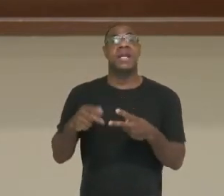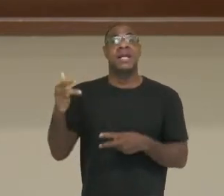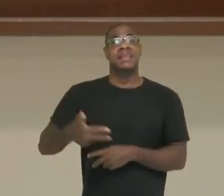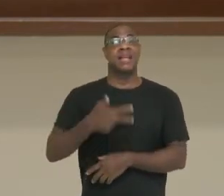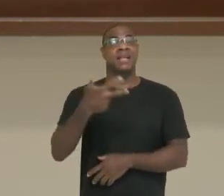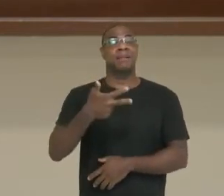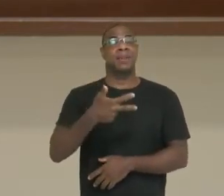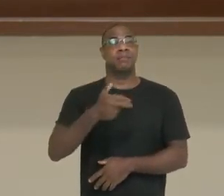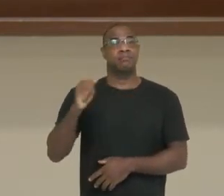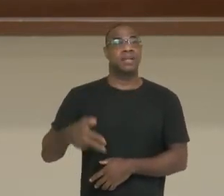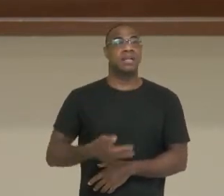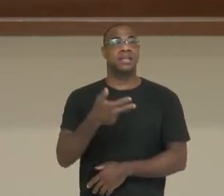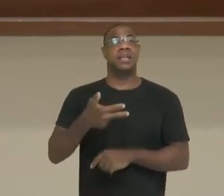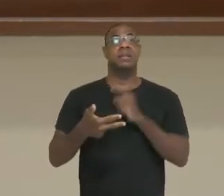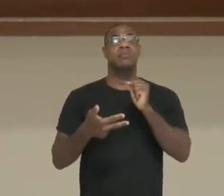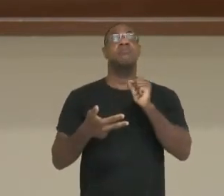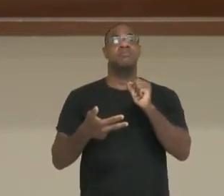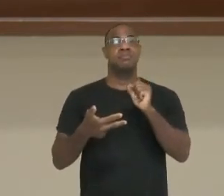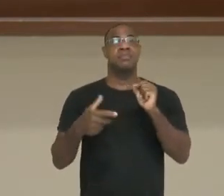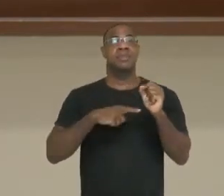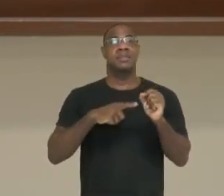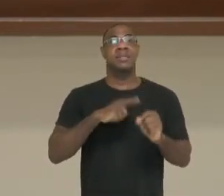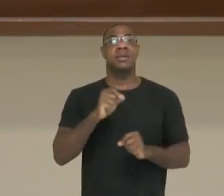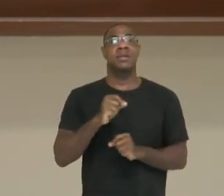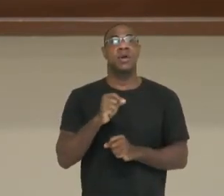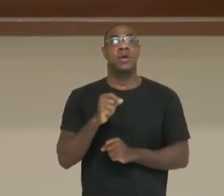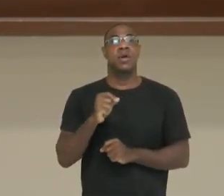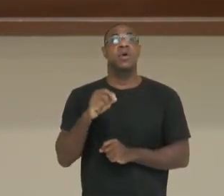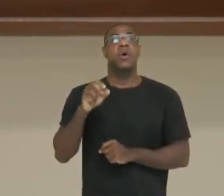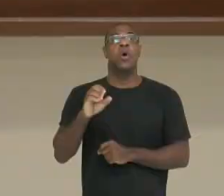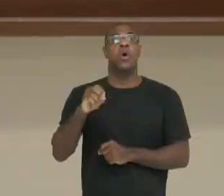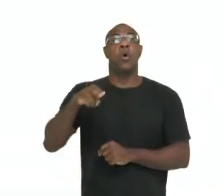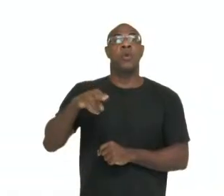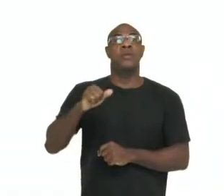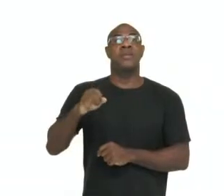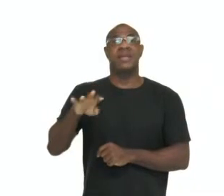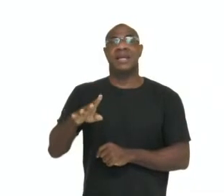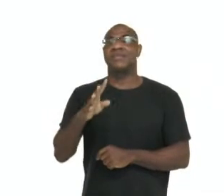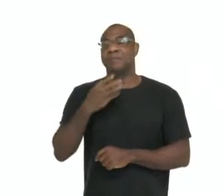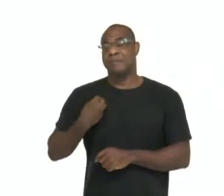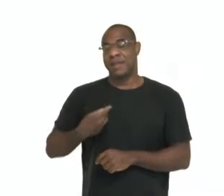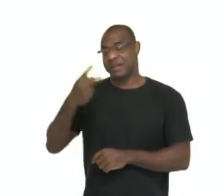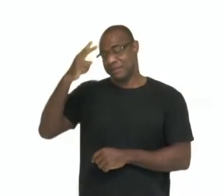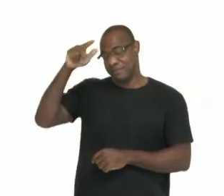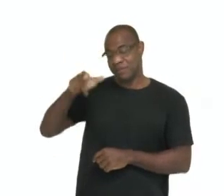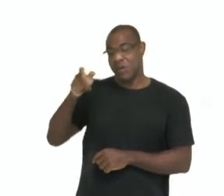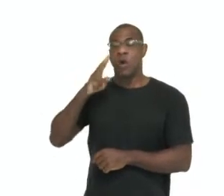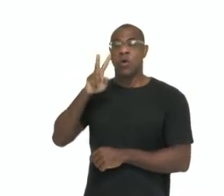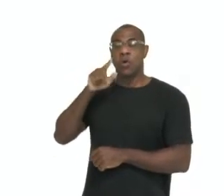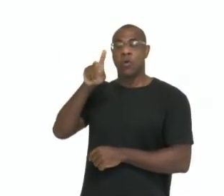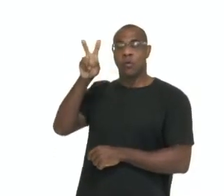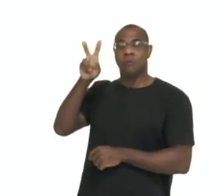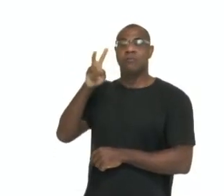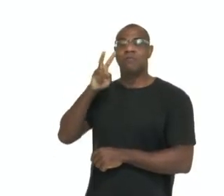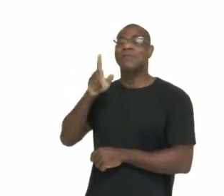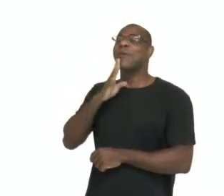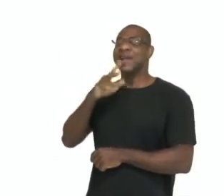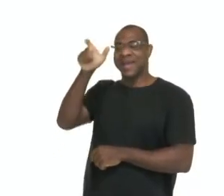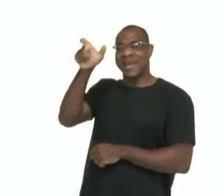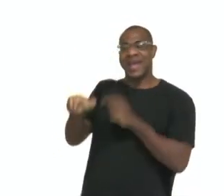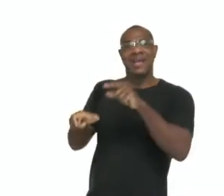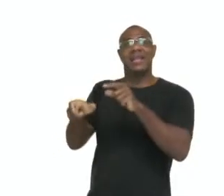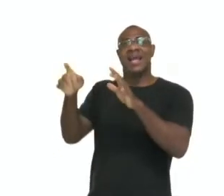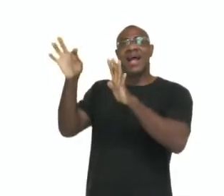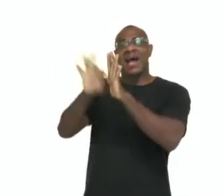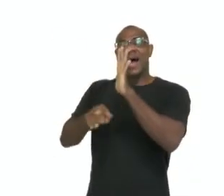eu tenho aqui, ó, o narrador onisciente, que conhece toda a história, os detalhes da trama. Além